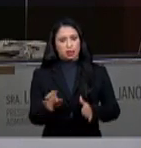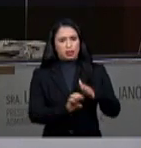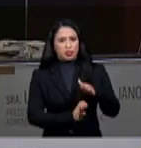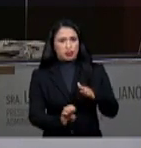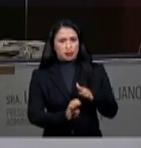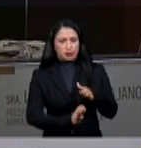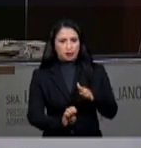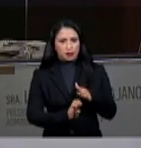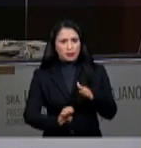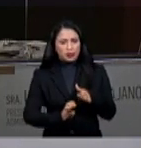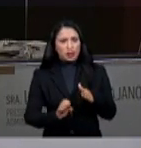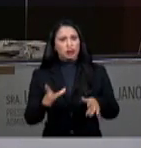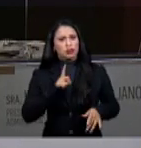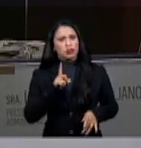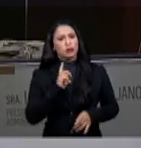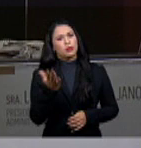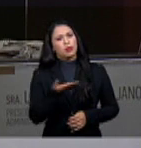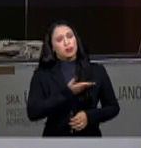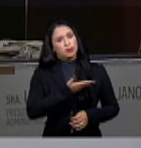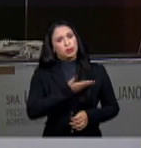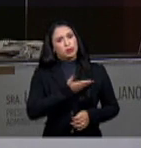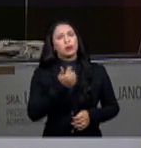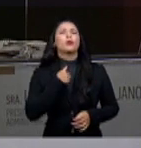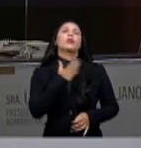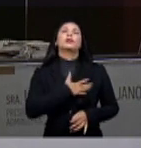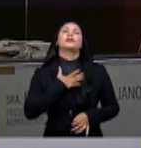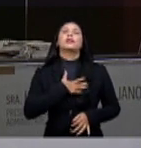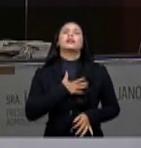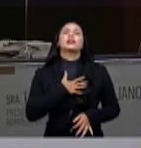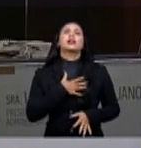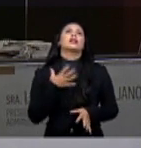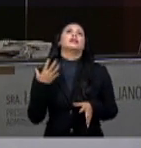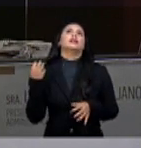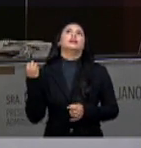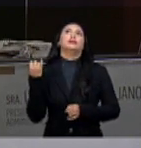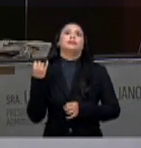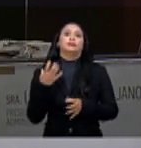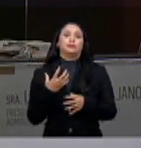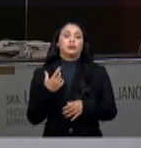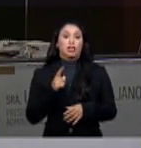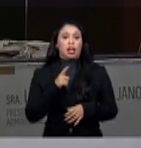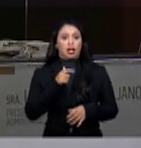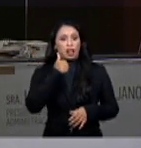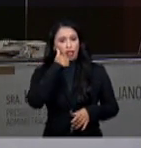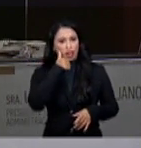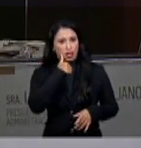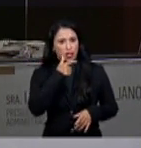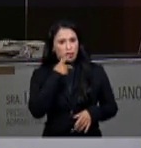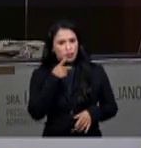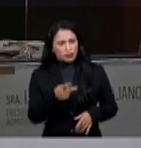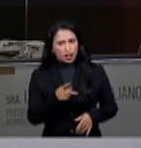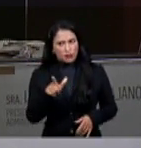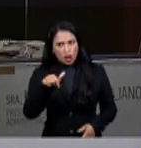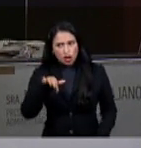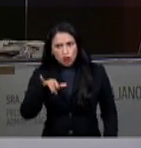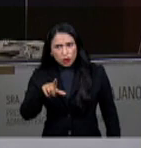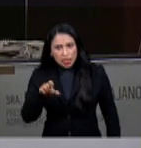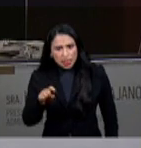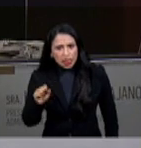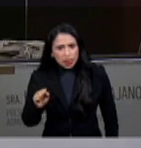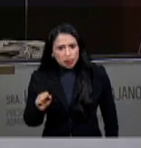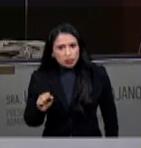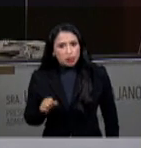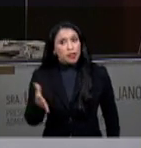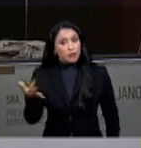companhia um pouco e de um amigo que eu gostava muito muito e todo dia toda semana e para Roberta quero falar com a Luíza Luíza